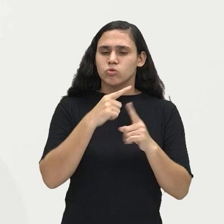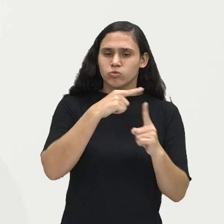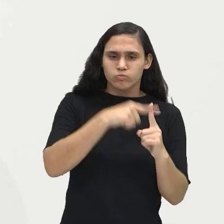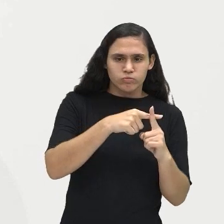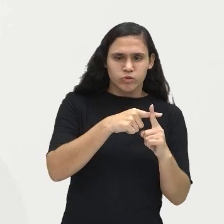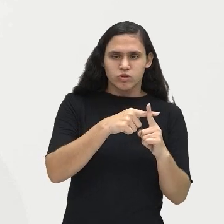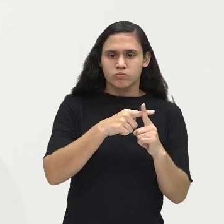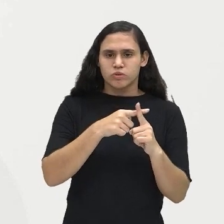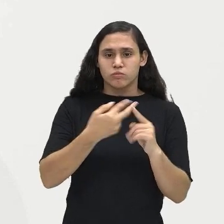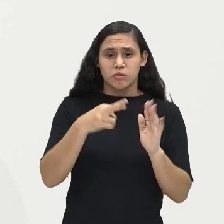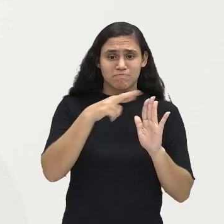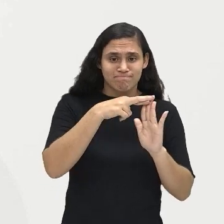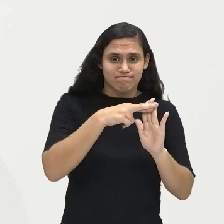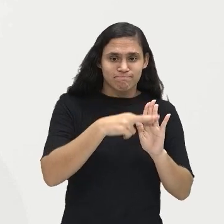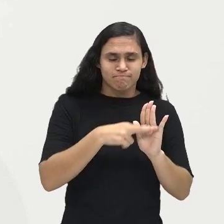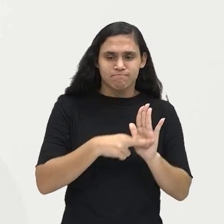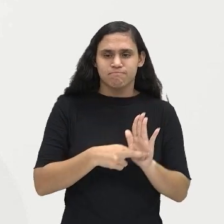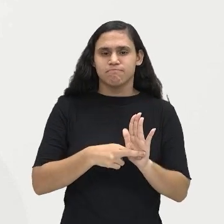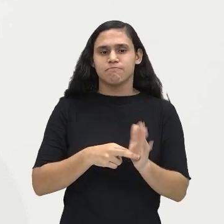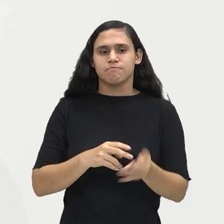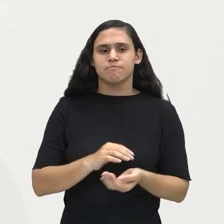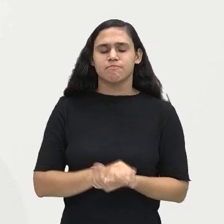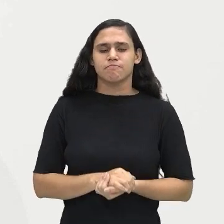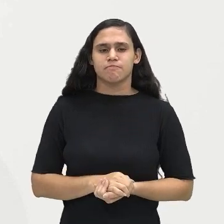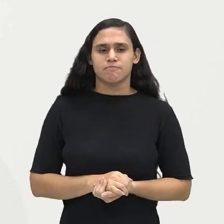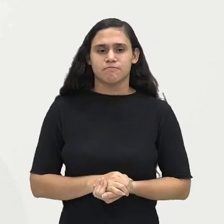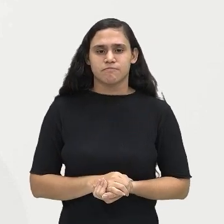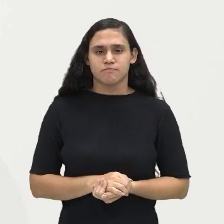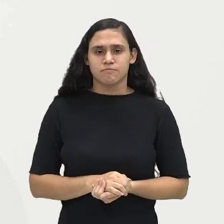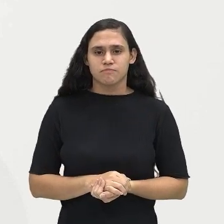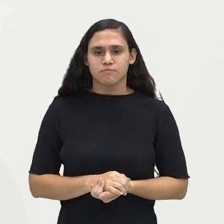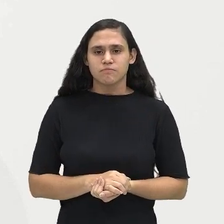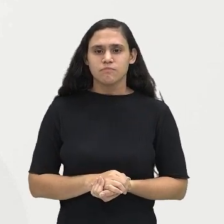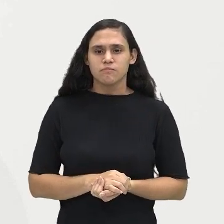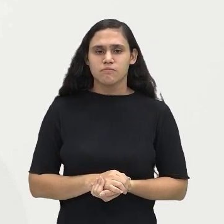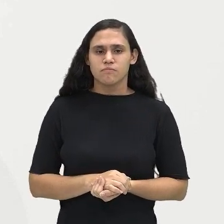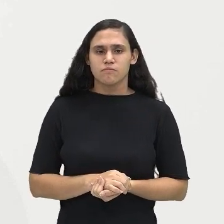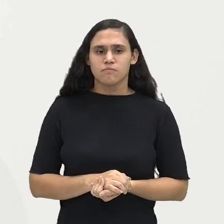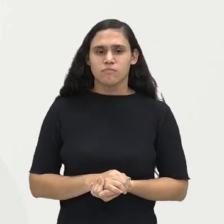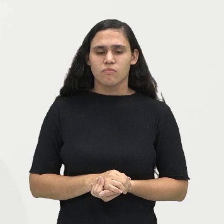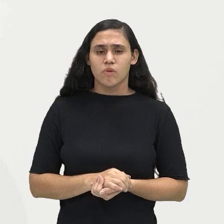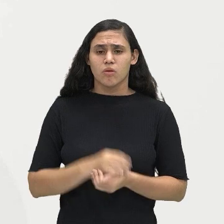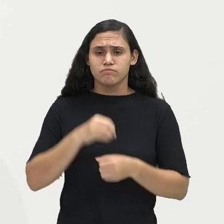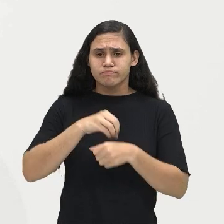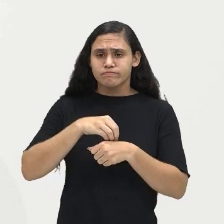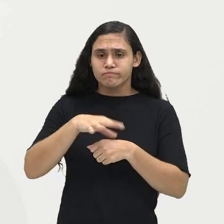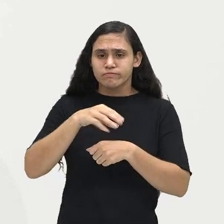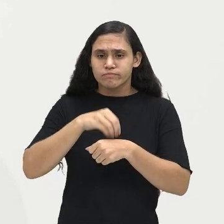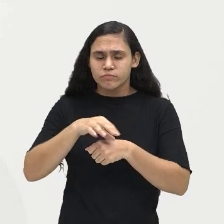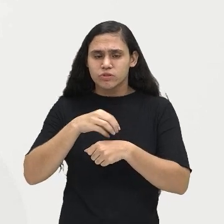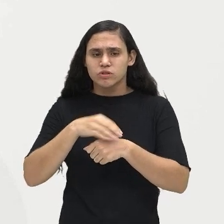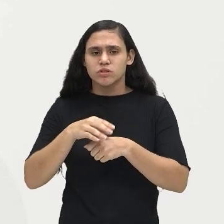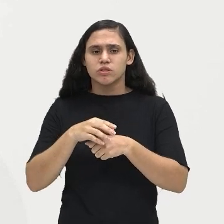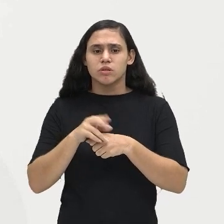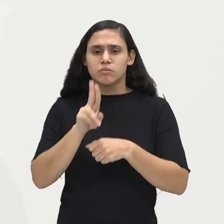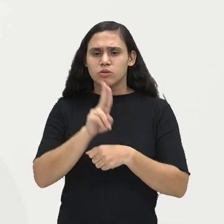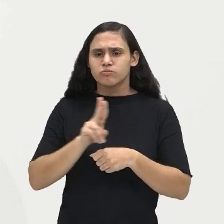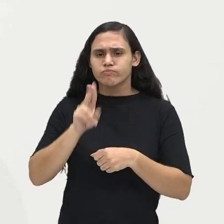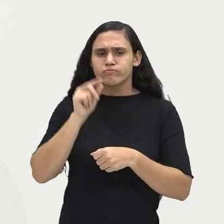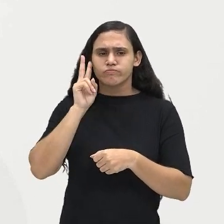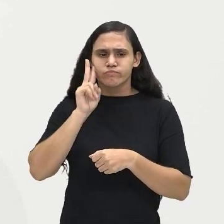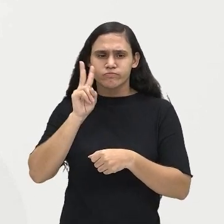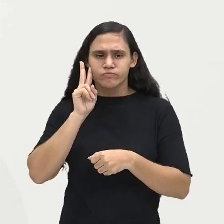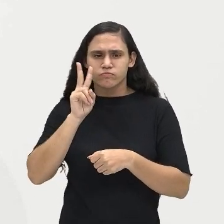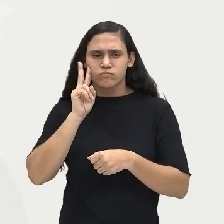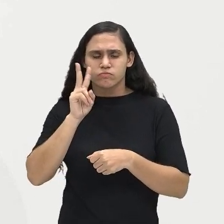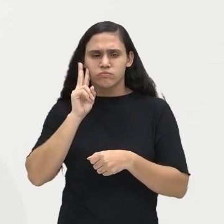regra, tá, pessoal? O mesmo sinal das parcelas. Beleza? Esse é o primeiro caso. Tem uma dica aqui também que vale a pena a gente lembrar. Aqui,